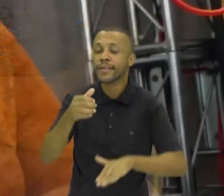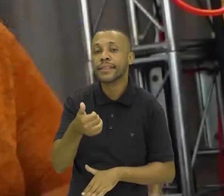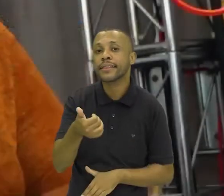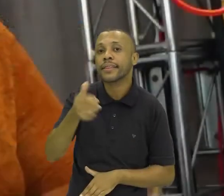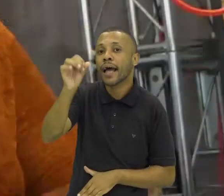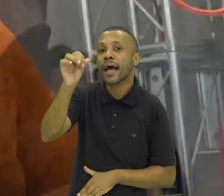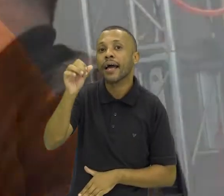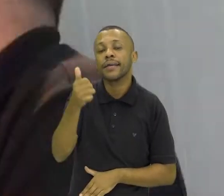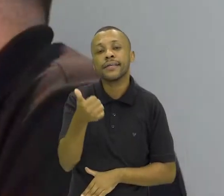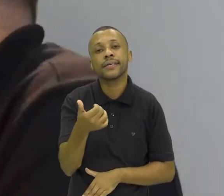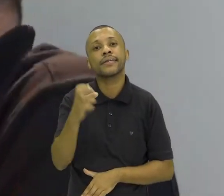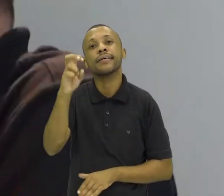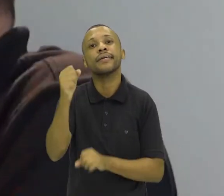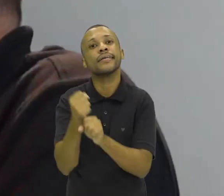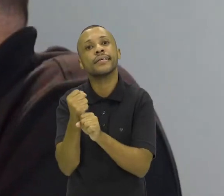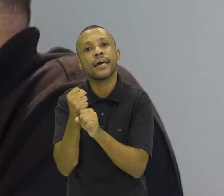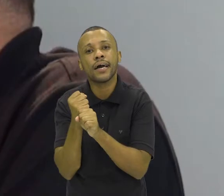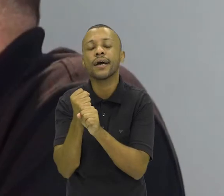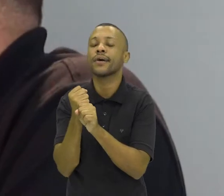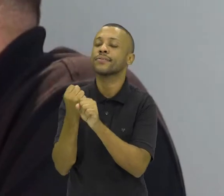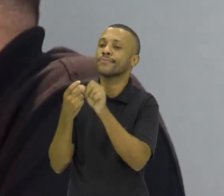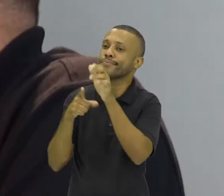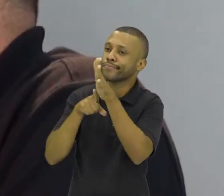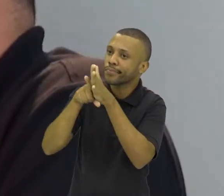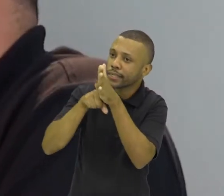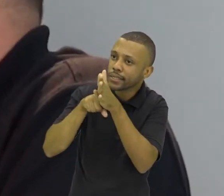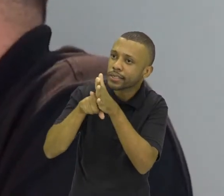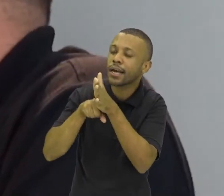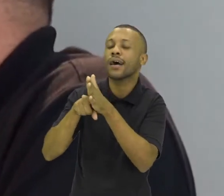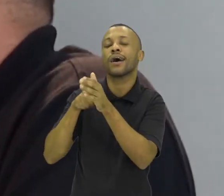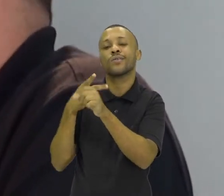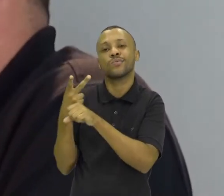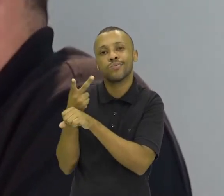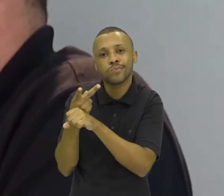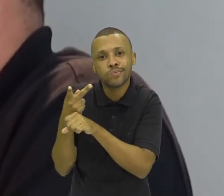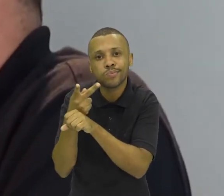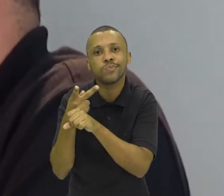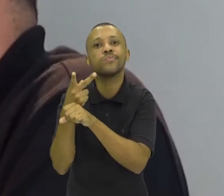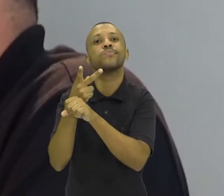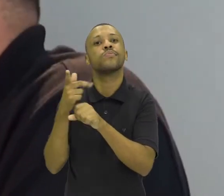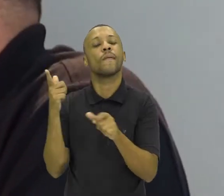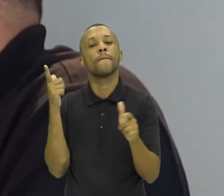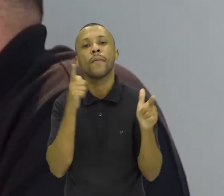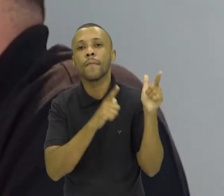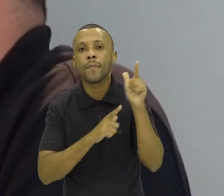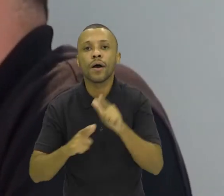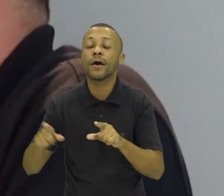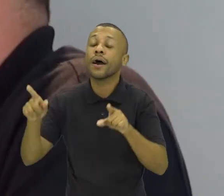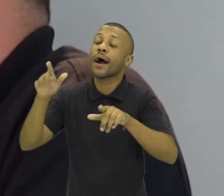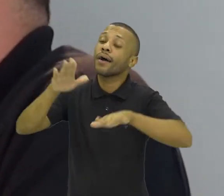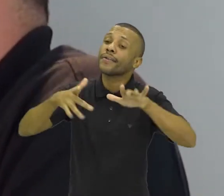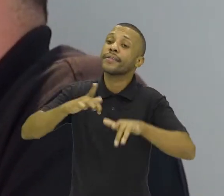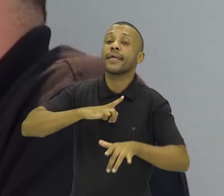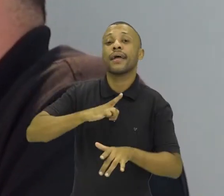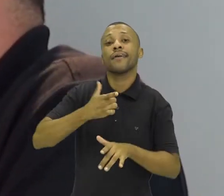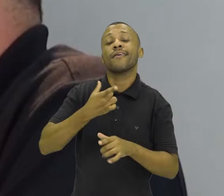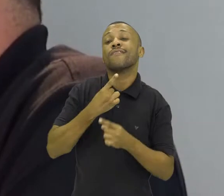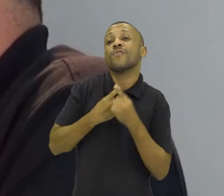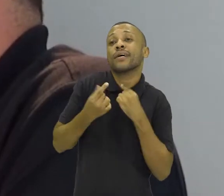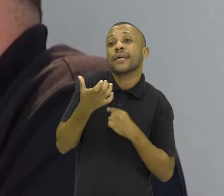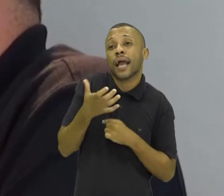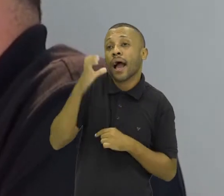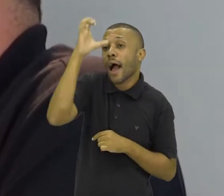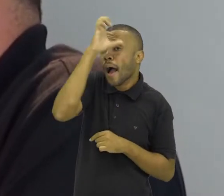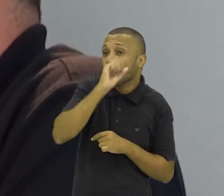5, 10, 15 anos procurando, né? Porque a partir de 100 funcionários, se eu não me engano, né? Às vezes tem até a